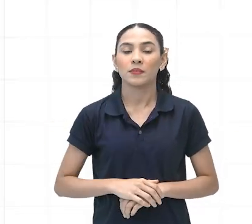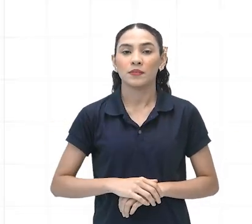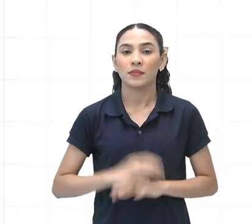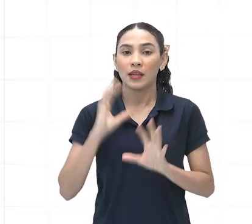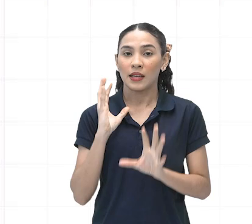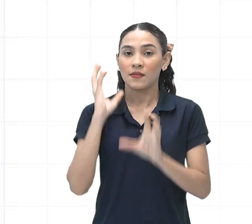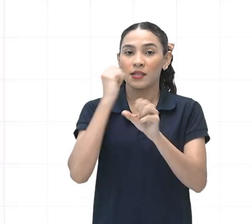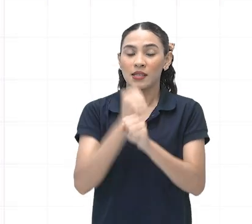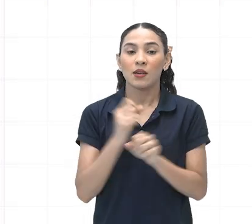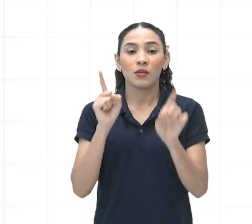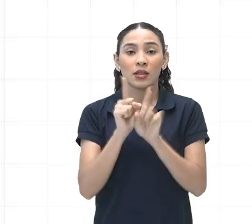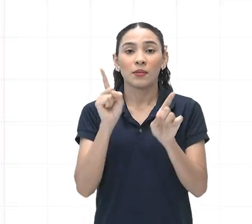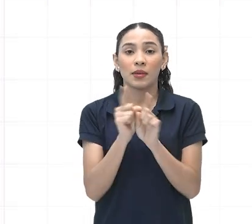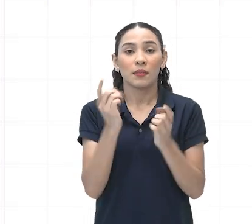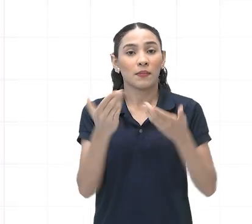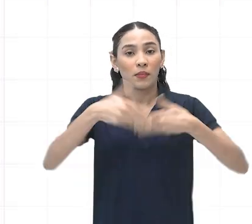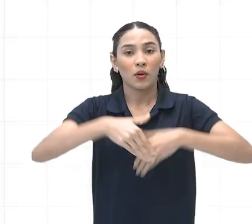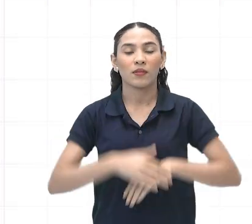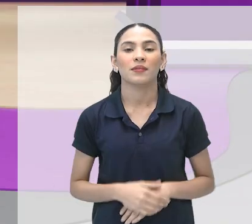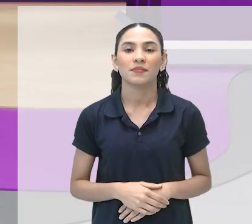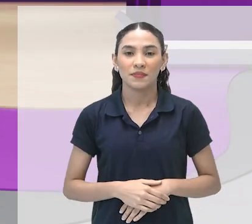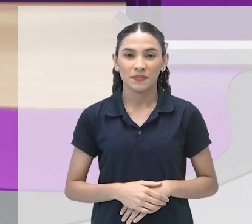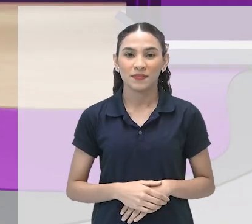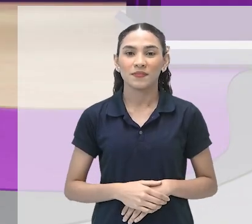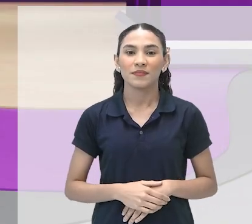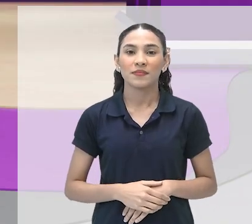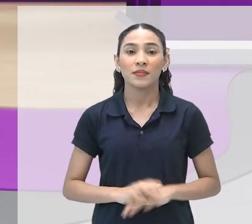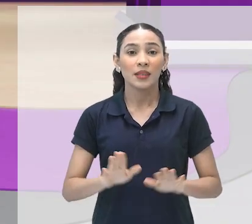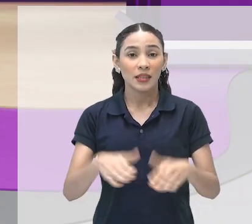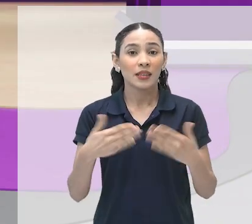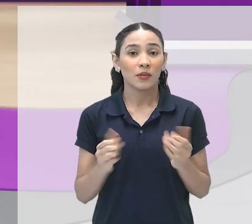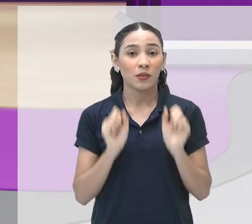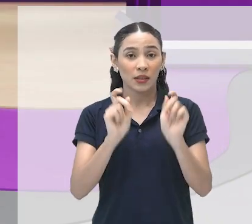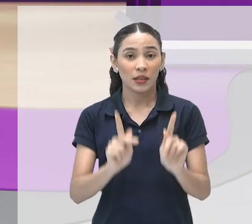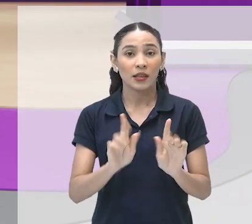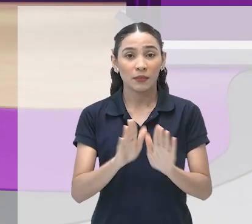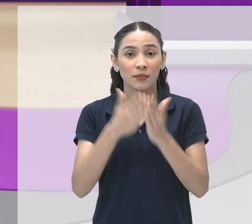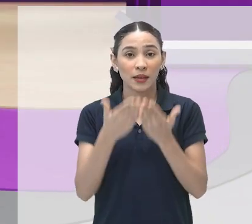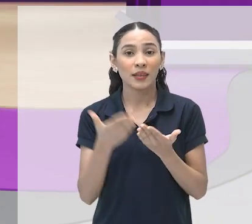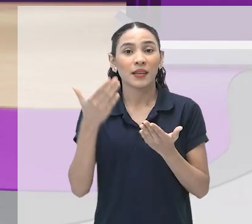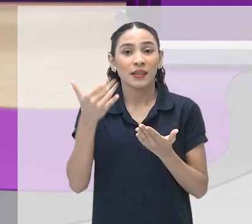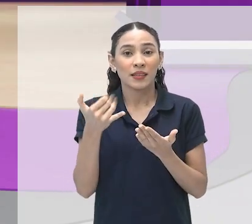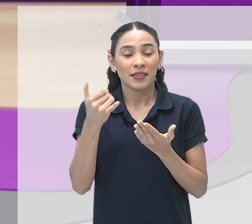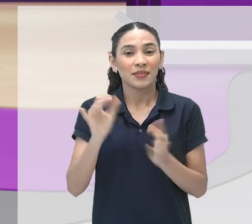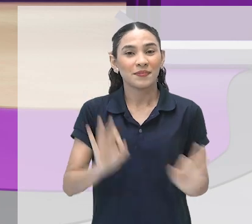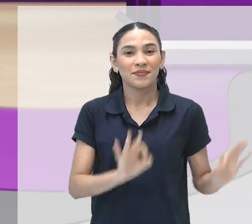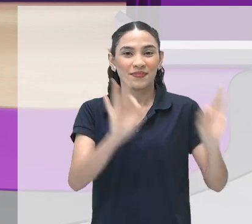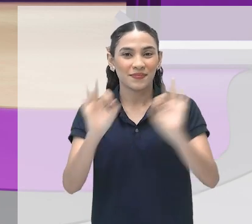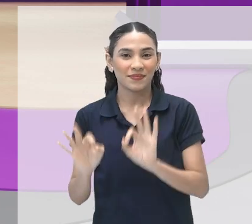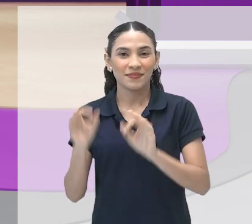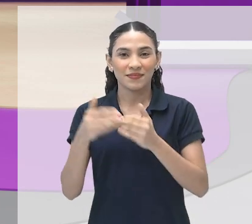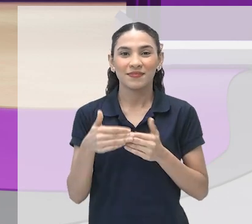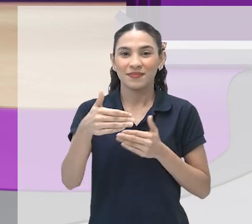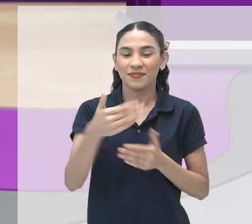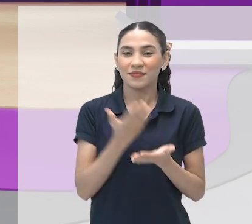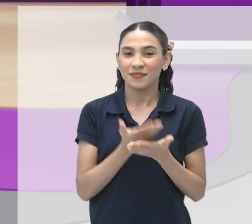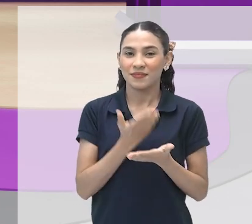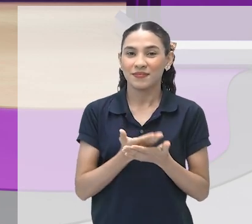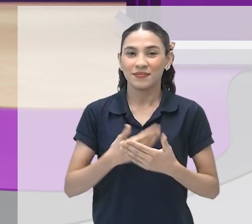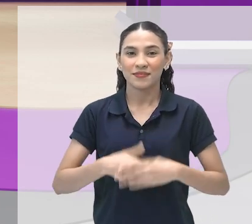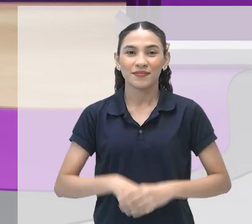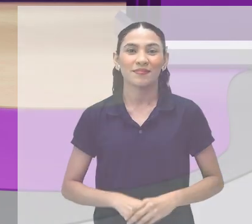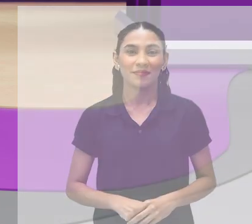55, revisão e avaliação. Então, muito bem, vamos pegar seu caderno, pegue sua caneta e vamos para a